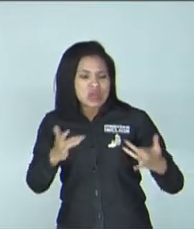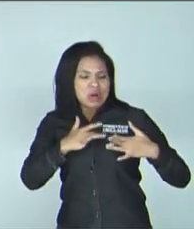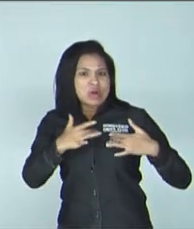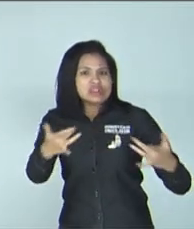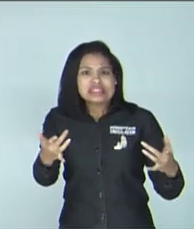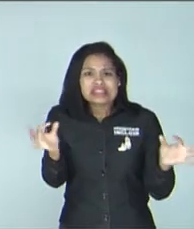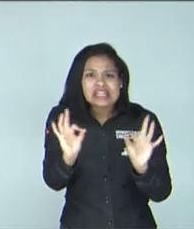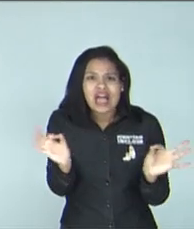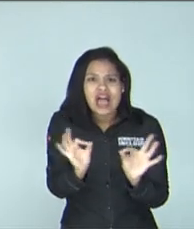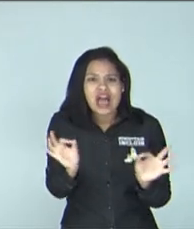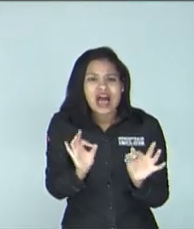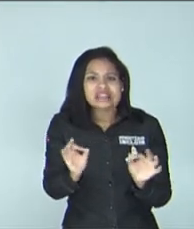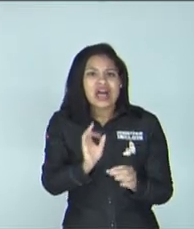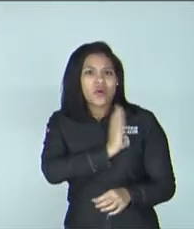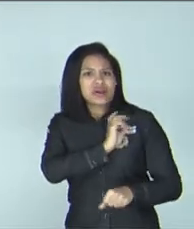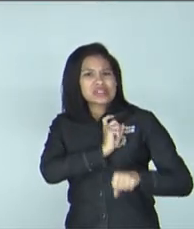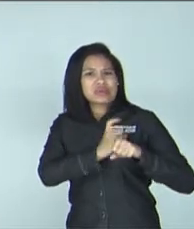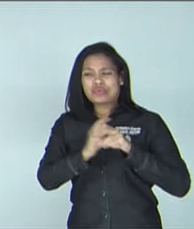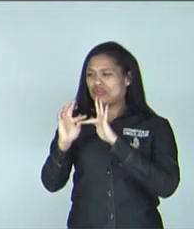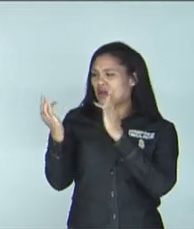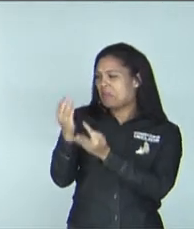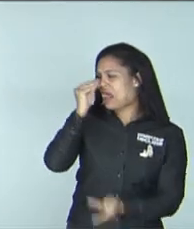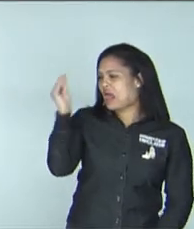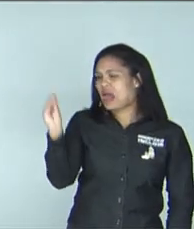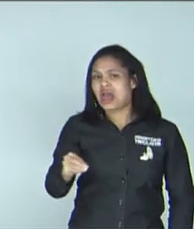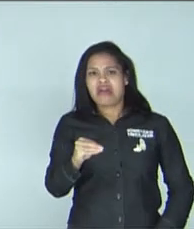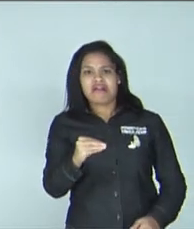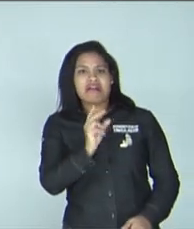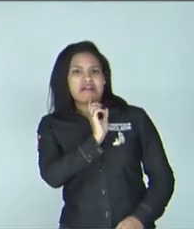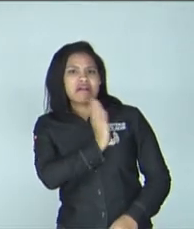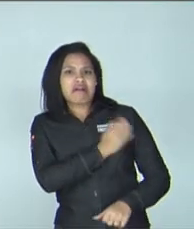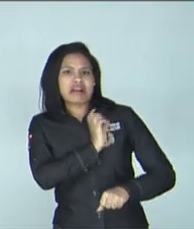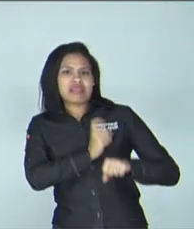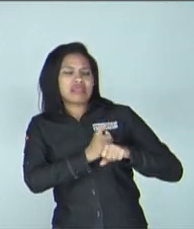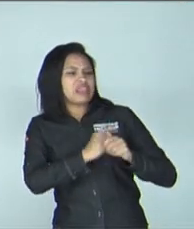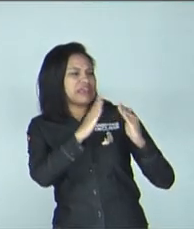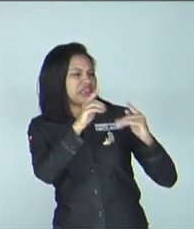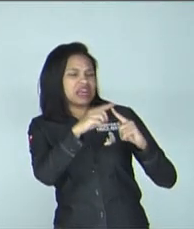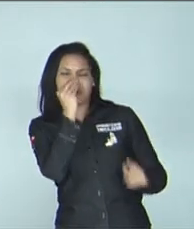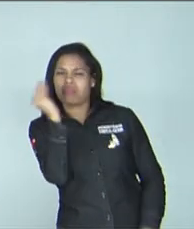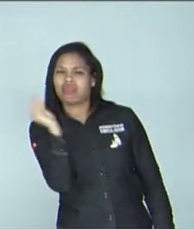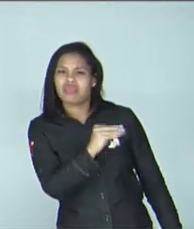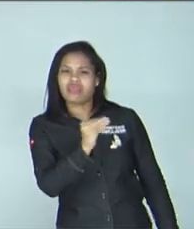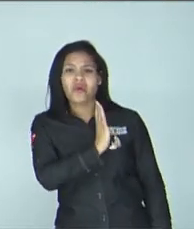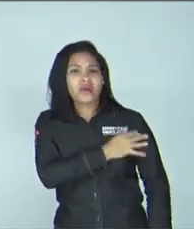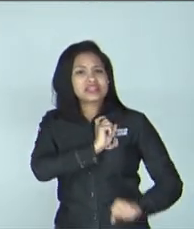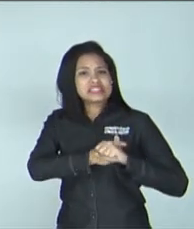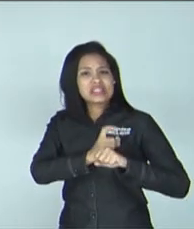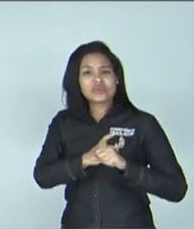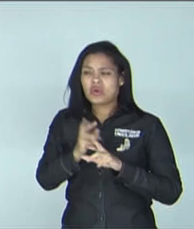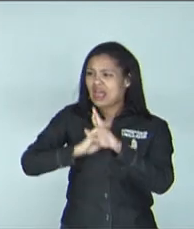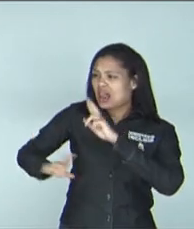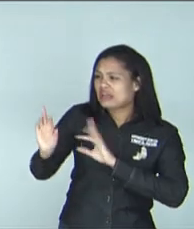coração duro para perdoar alguém mexeu com você e fez uma coisa que não foi agradável coração duro para ser ensinável ouvir a voz das